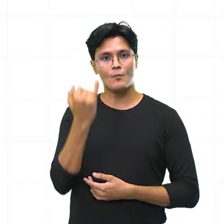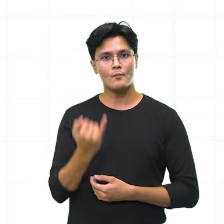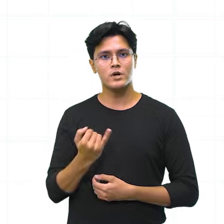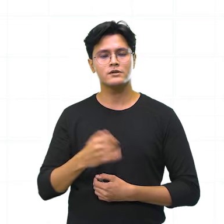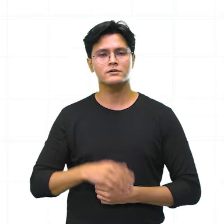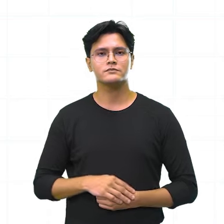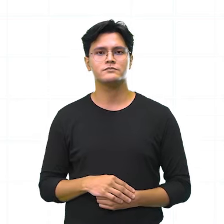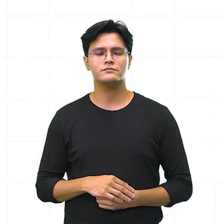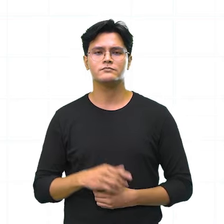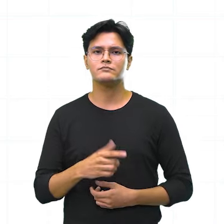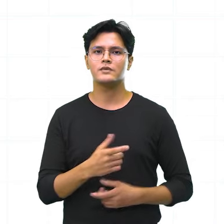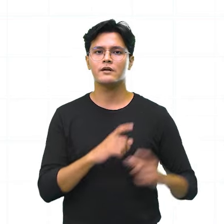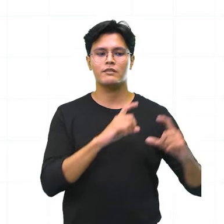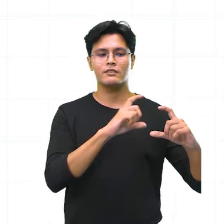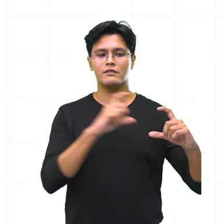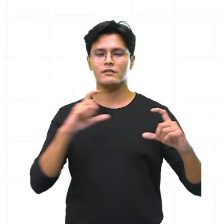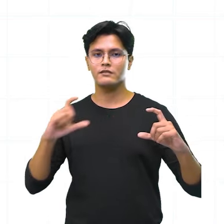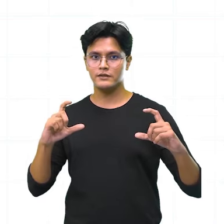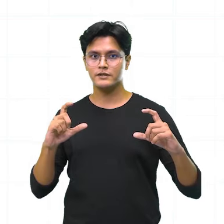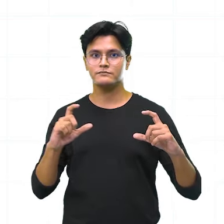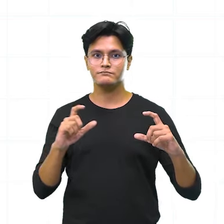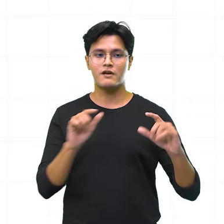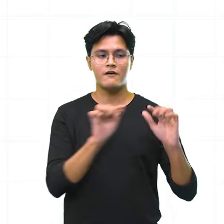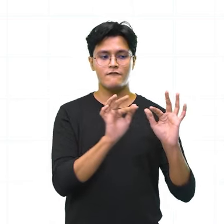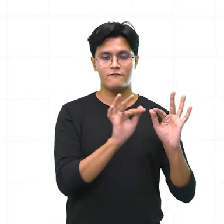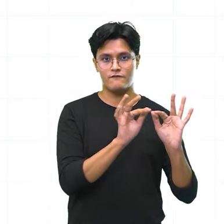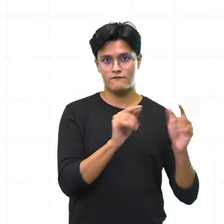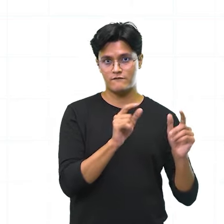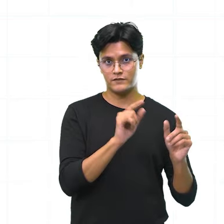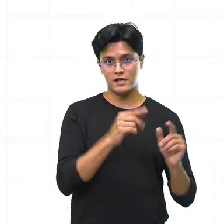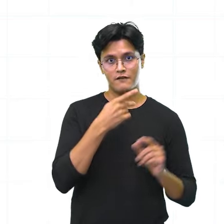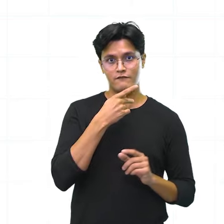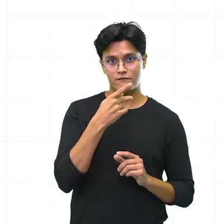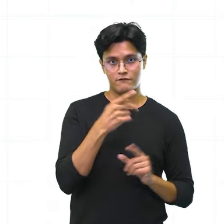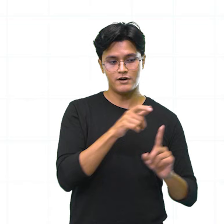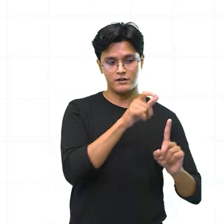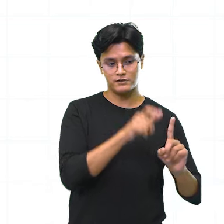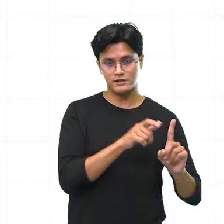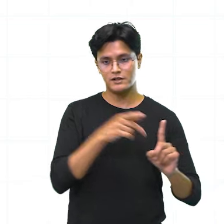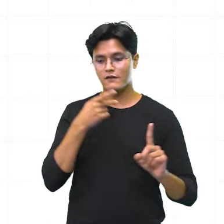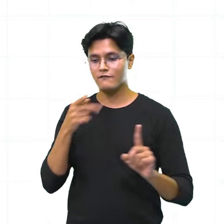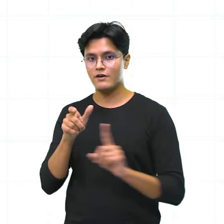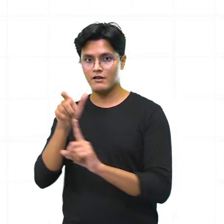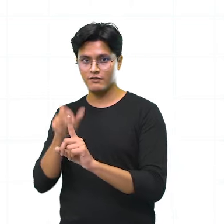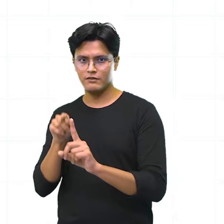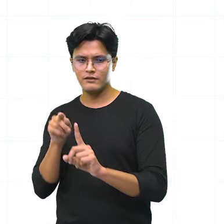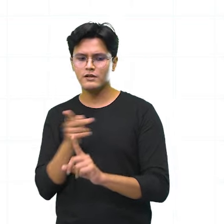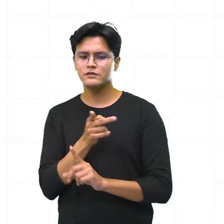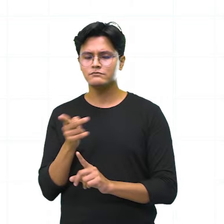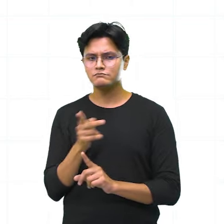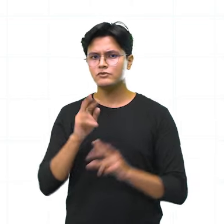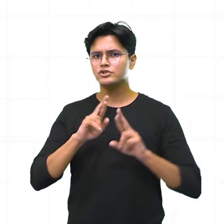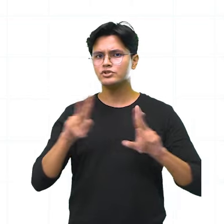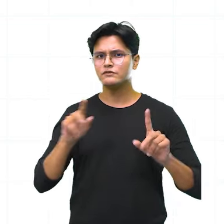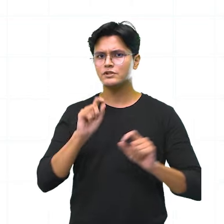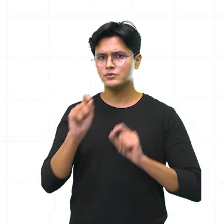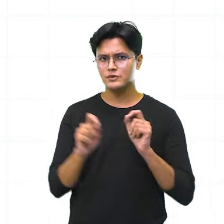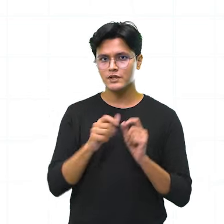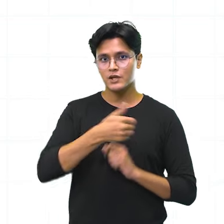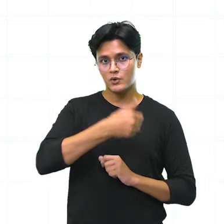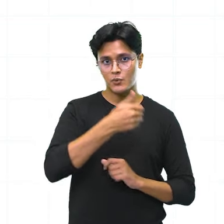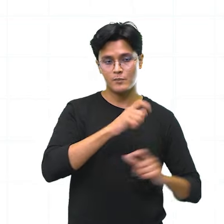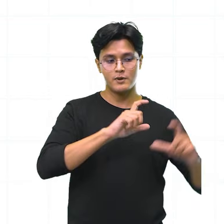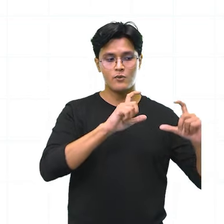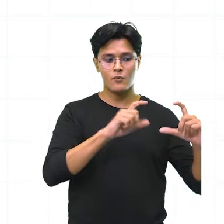diferença entre as duas falas, né? Nós temos aí, entre os dois discursos, nós temos ali, no primeiro quadro,